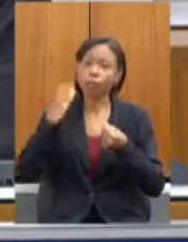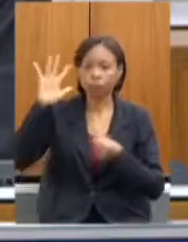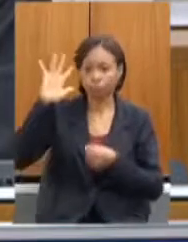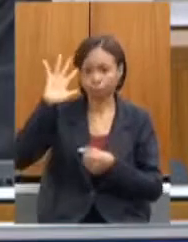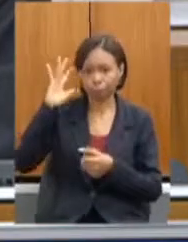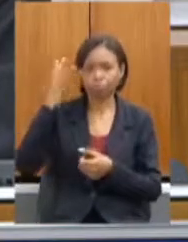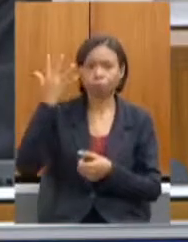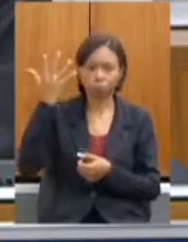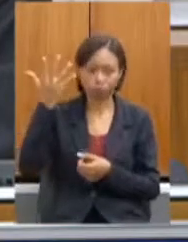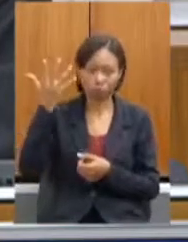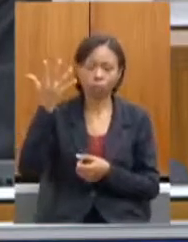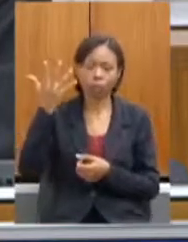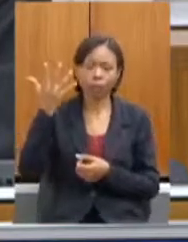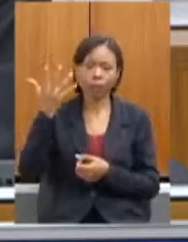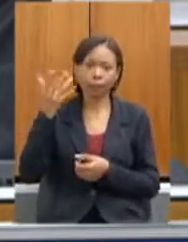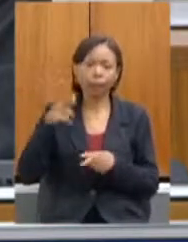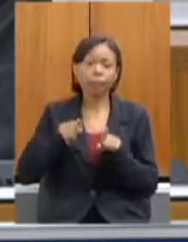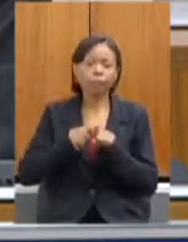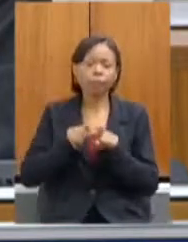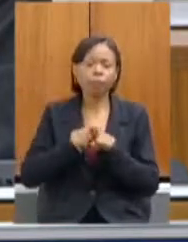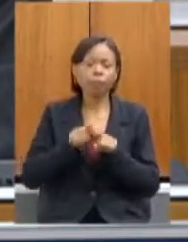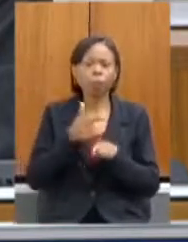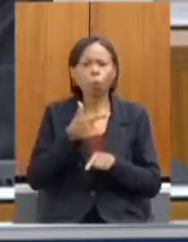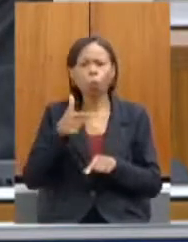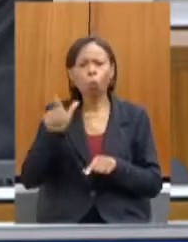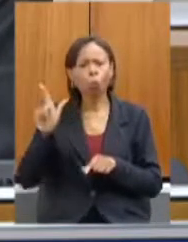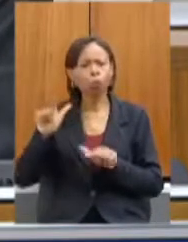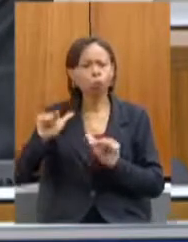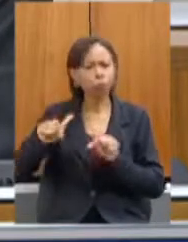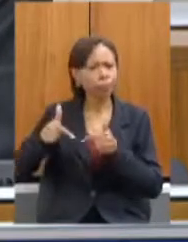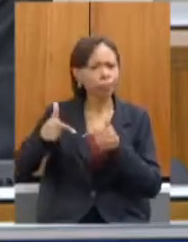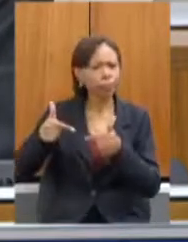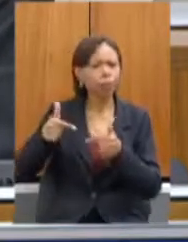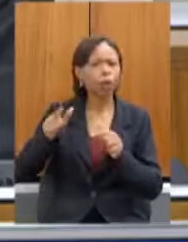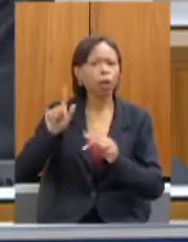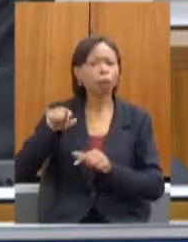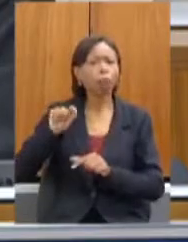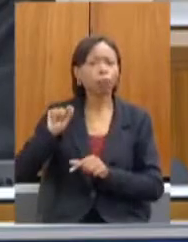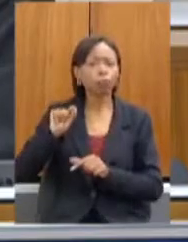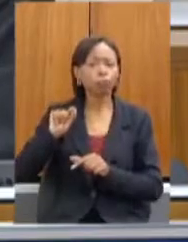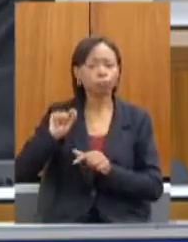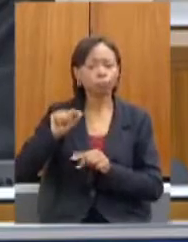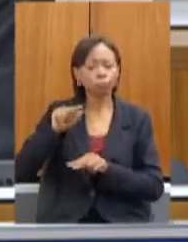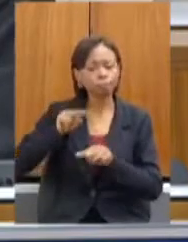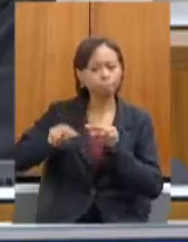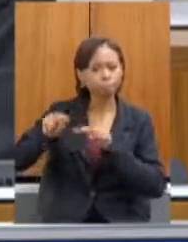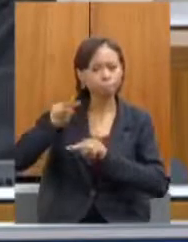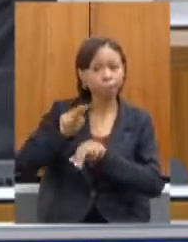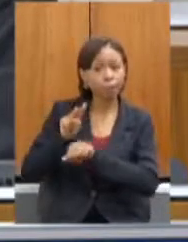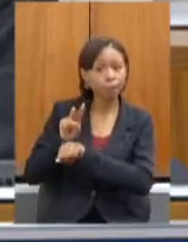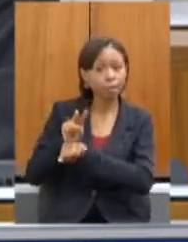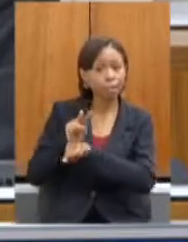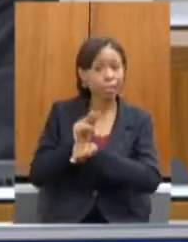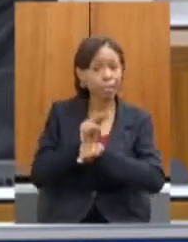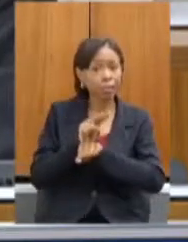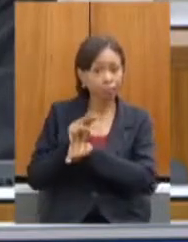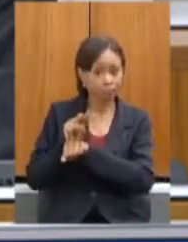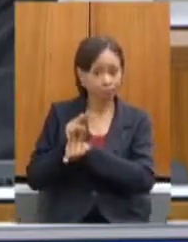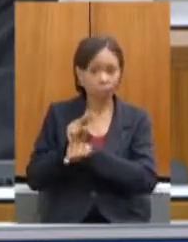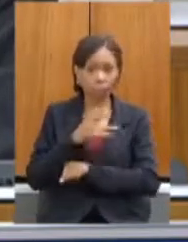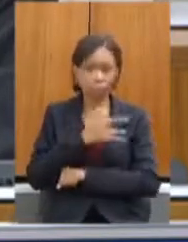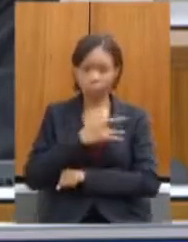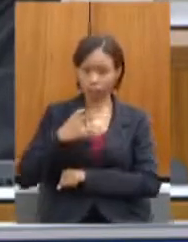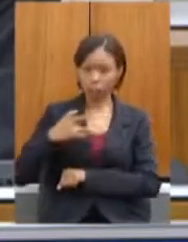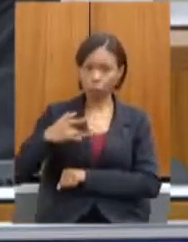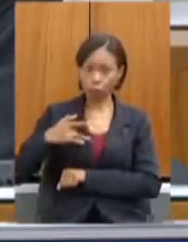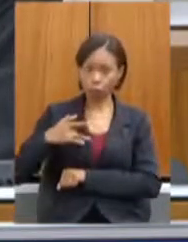é uma outra também ação que nós estamos buscando de avaliar sobre a vigilância em saúde como nós conseguimos